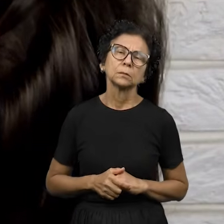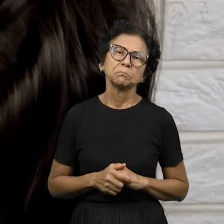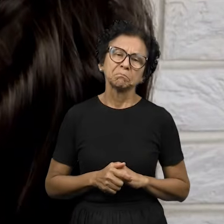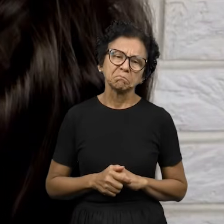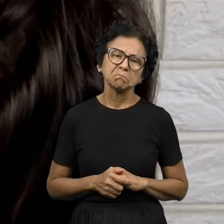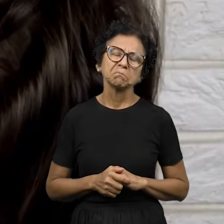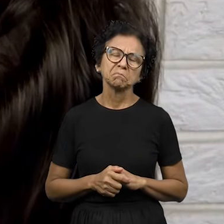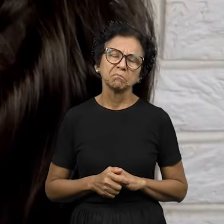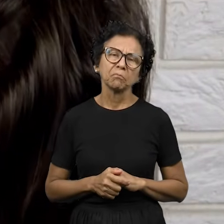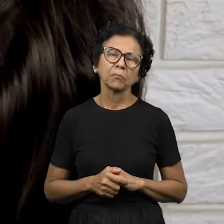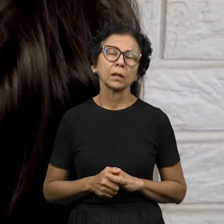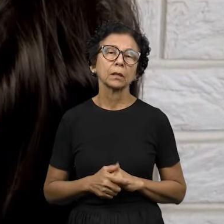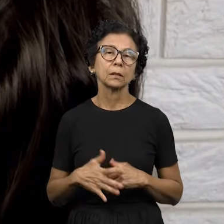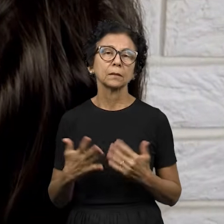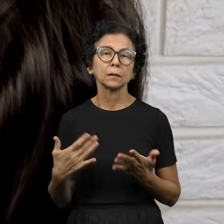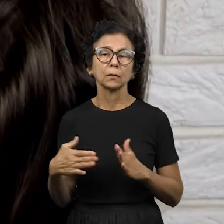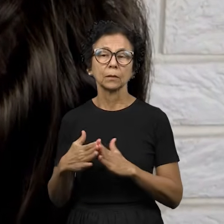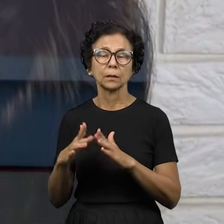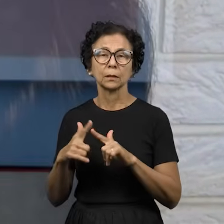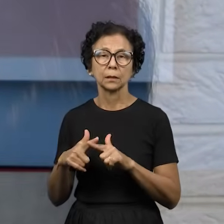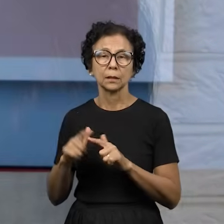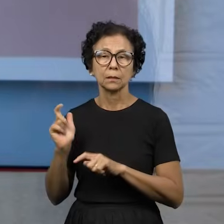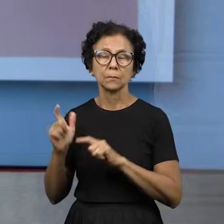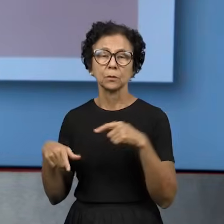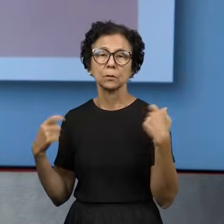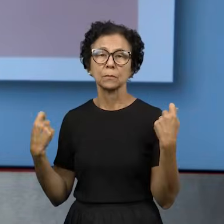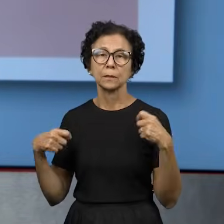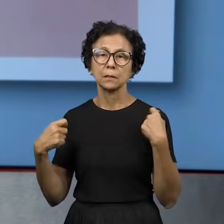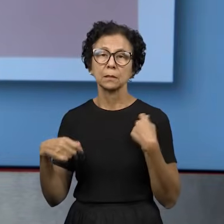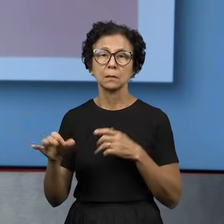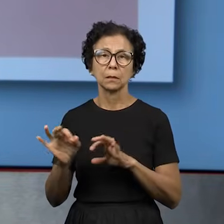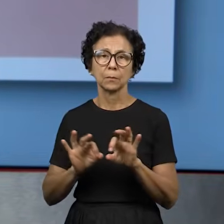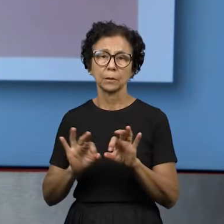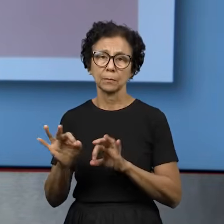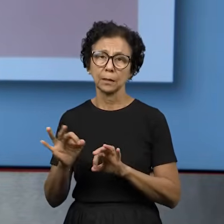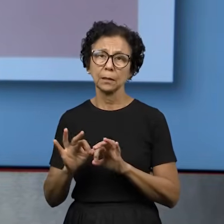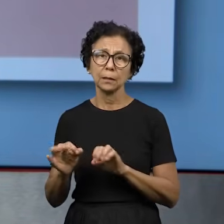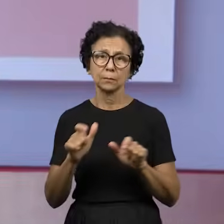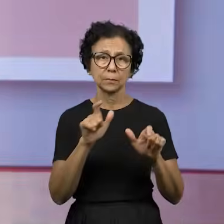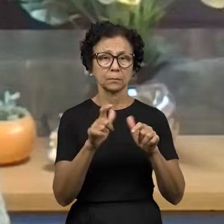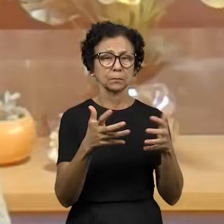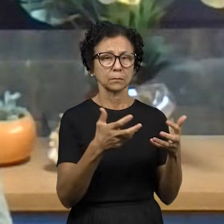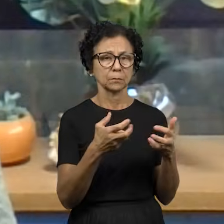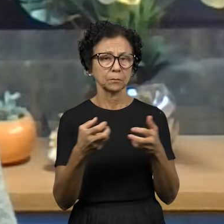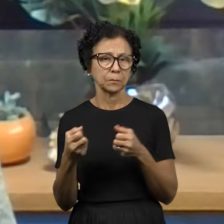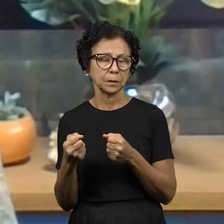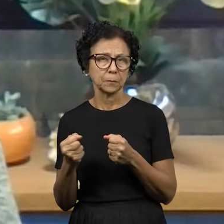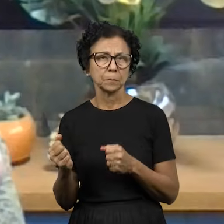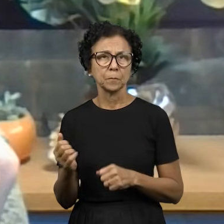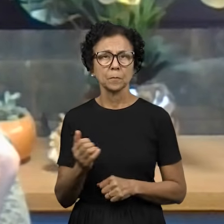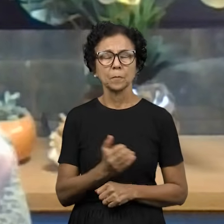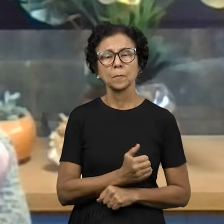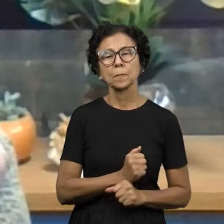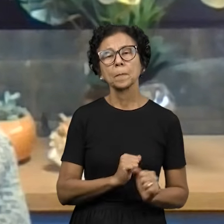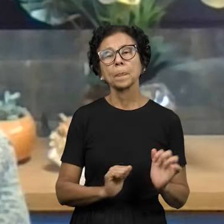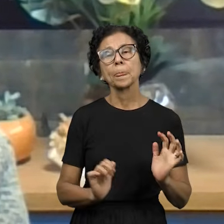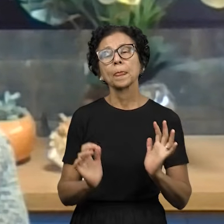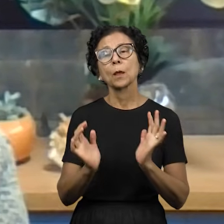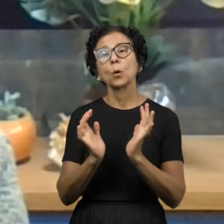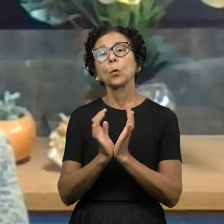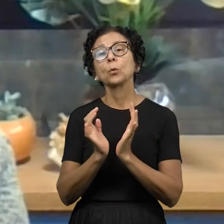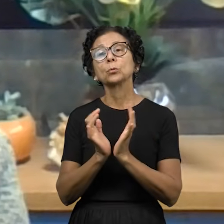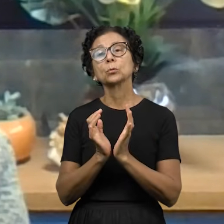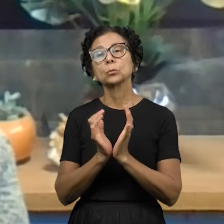o quanto a igreja precisa estar preparada para receber a todos. Quais são os grupos